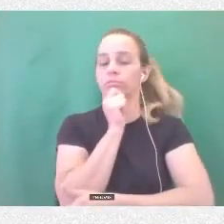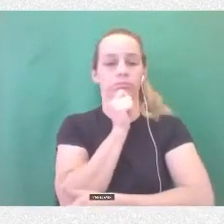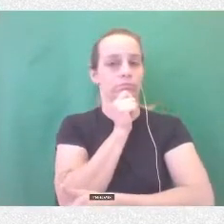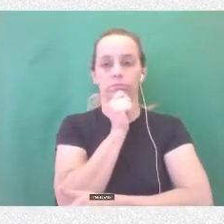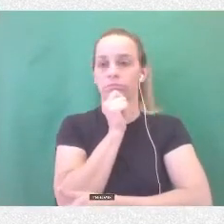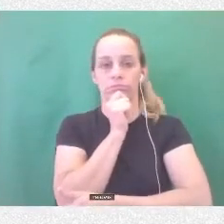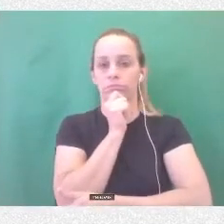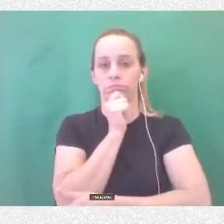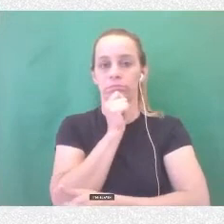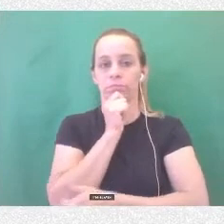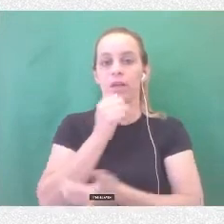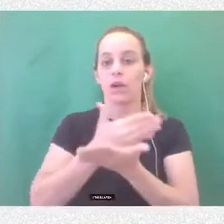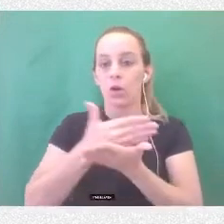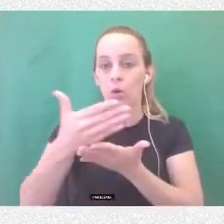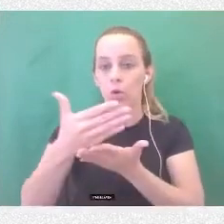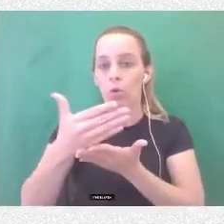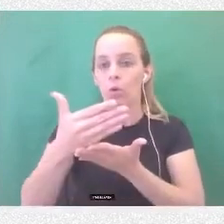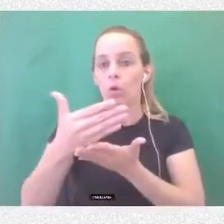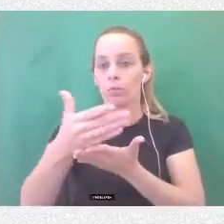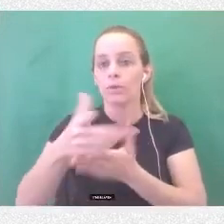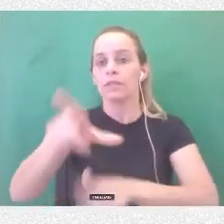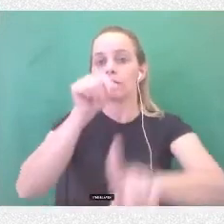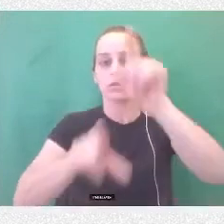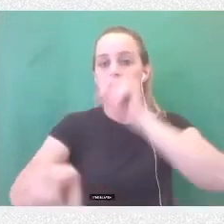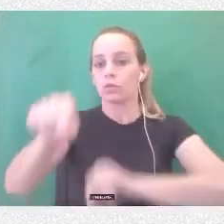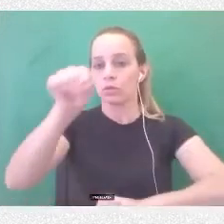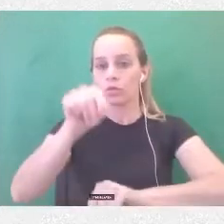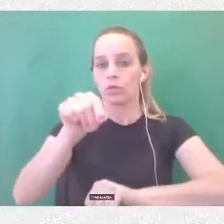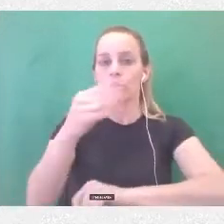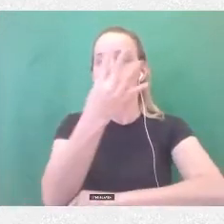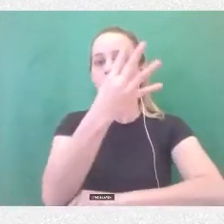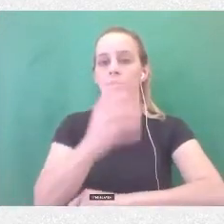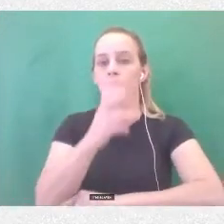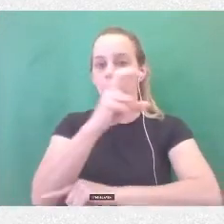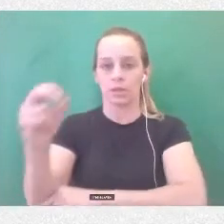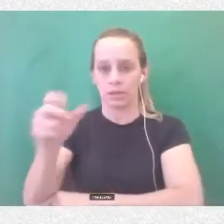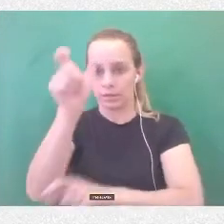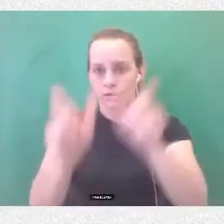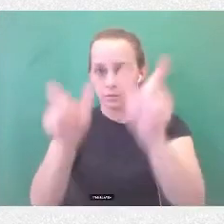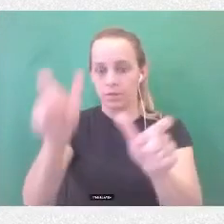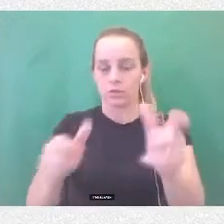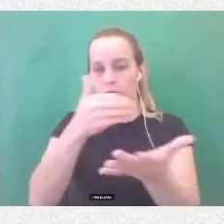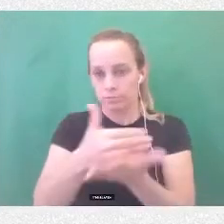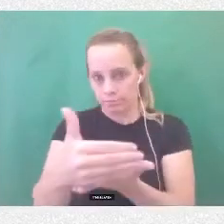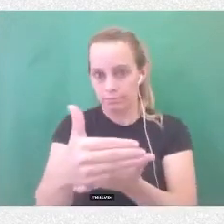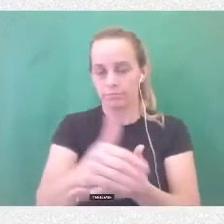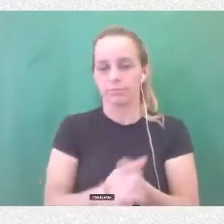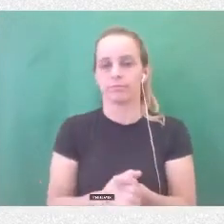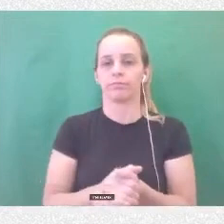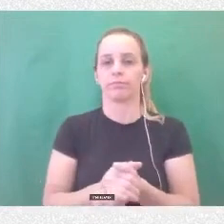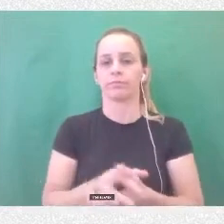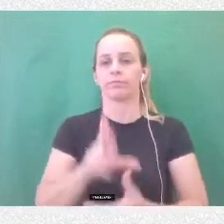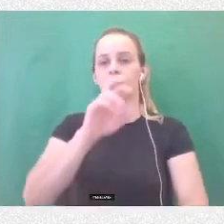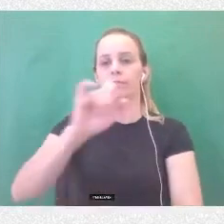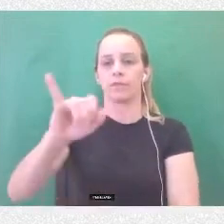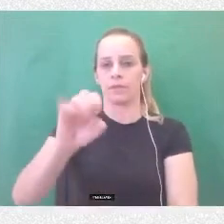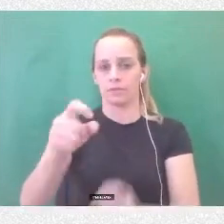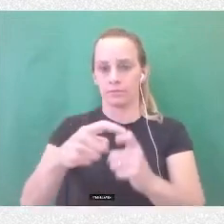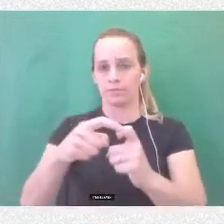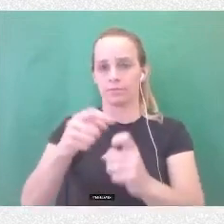esse acompanhamento, esse recrutamento desse público aí de cerca de 4.500 pessoas. Obrigada. O Dr. Regis vai responder. Obrigada,